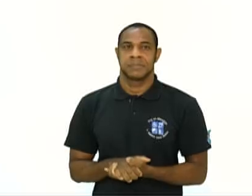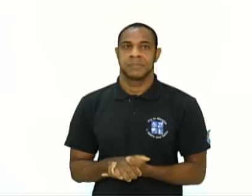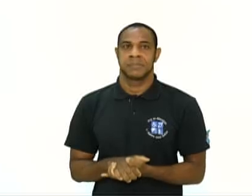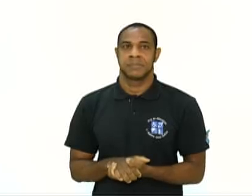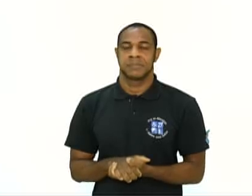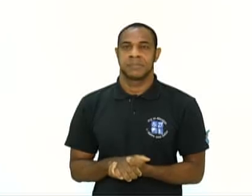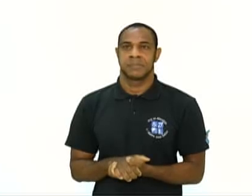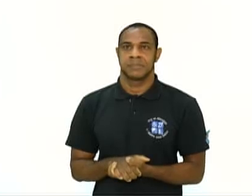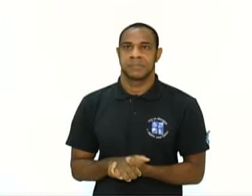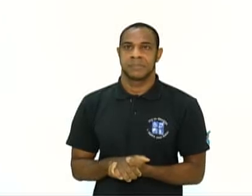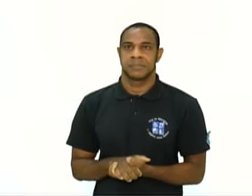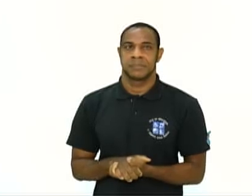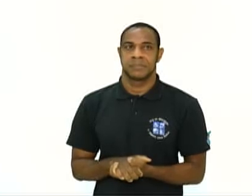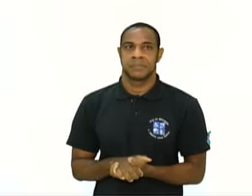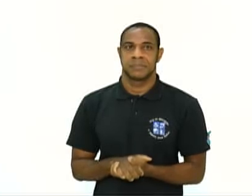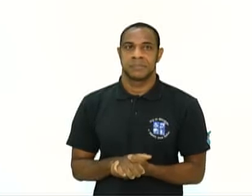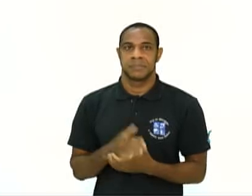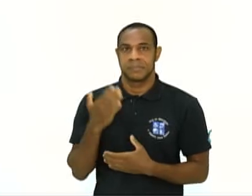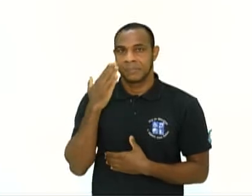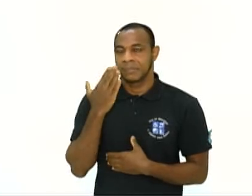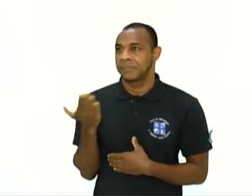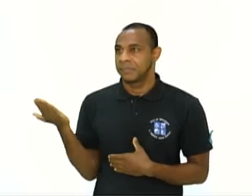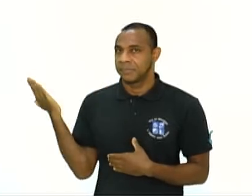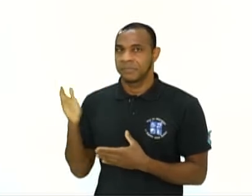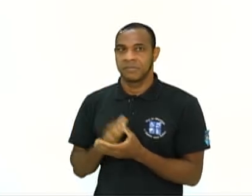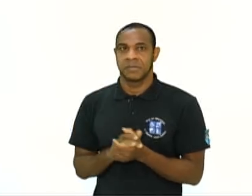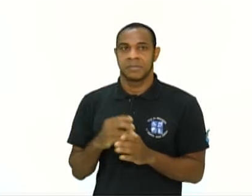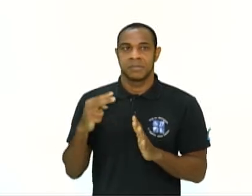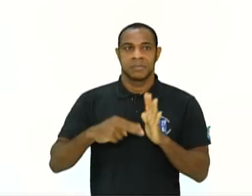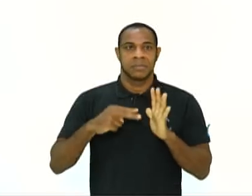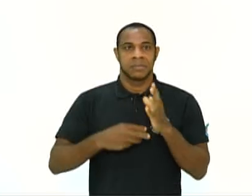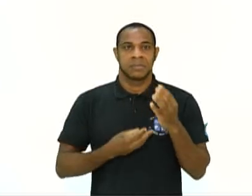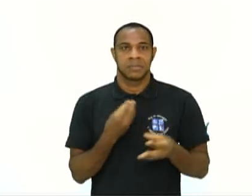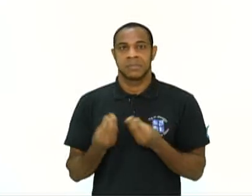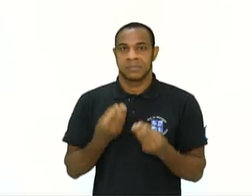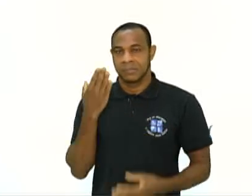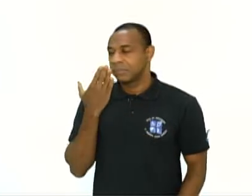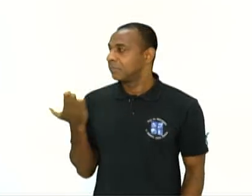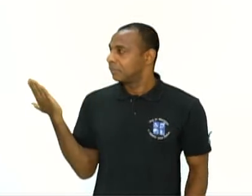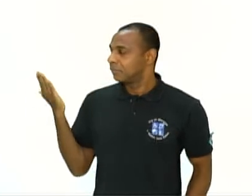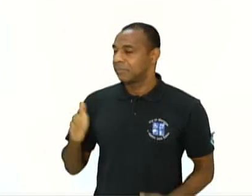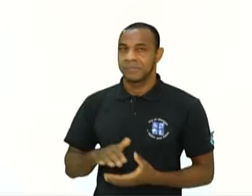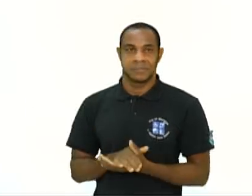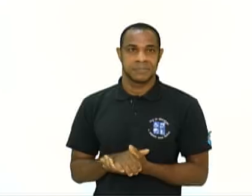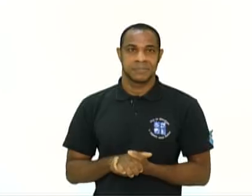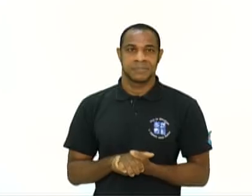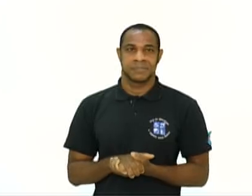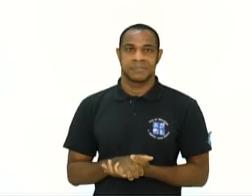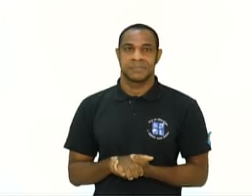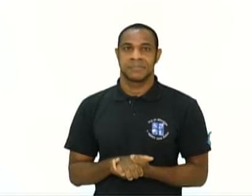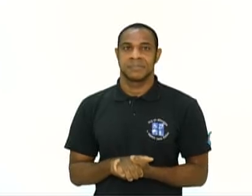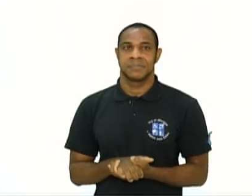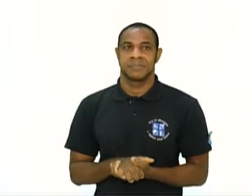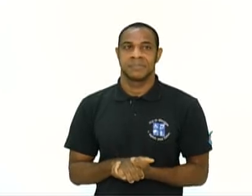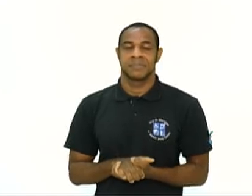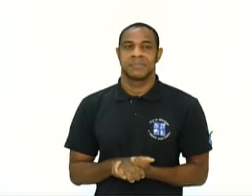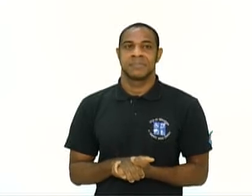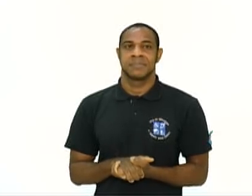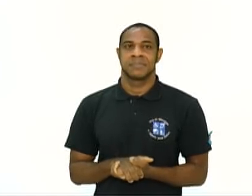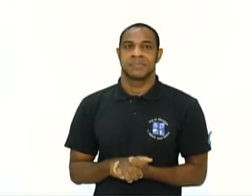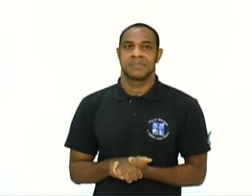diversity or language. Vamos ler a quote, a citação? The beauty of the world lies in